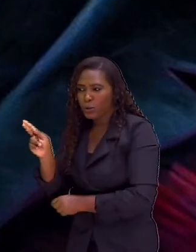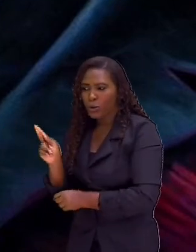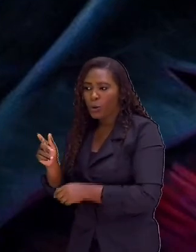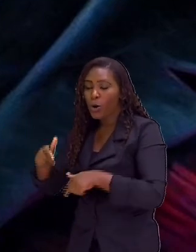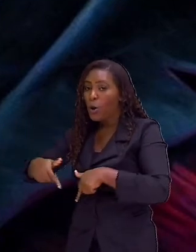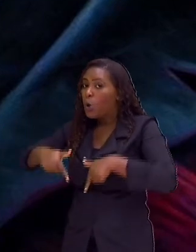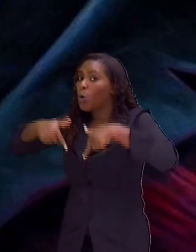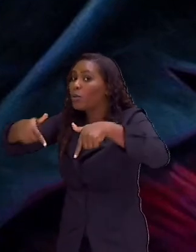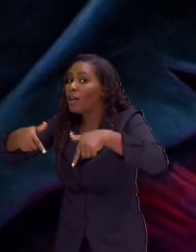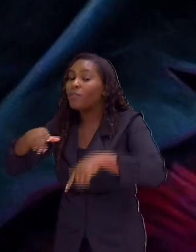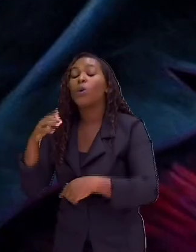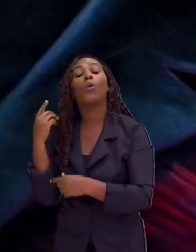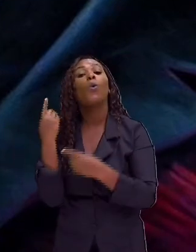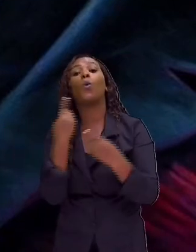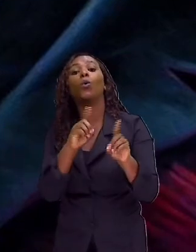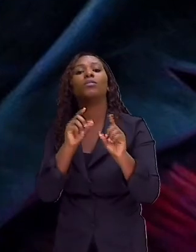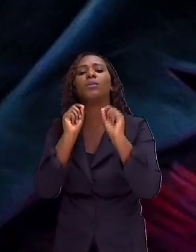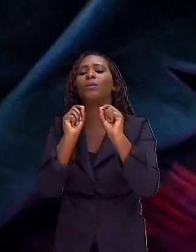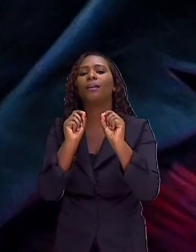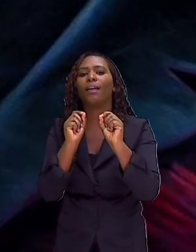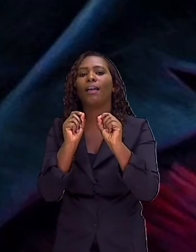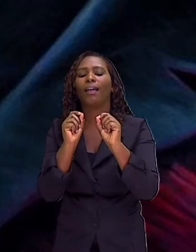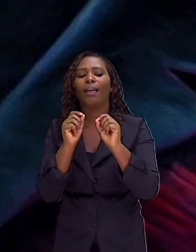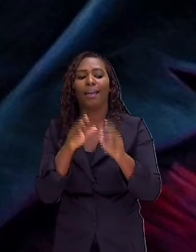opressões das classes